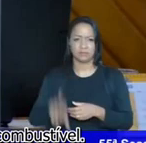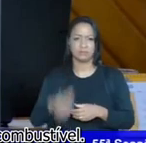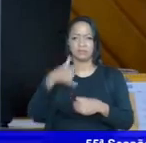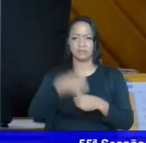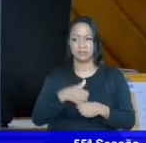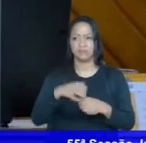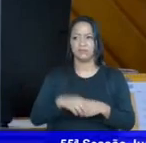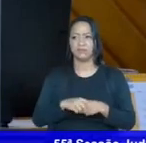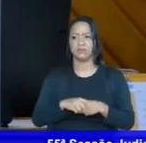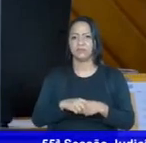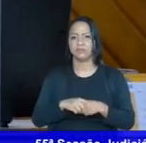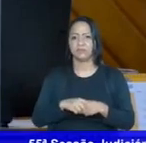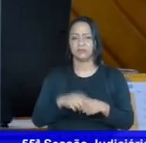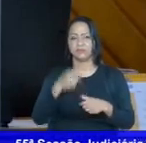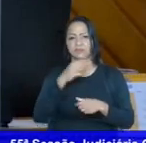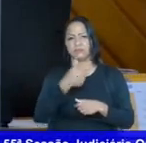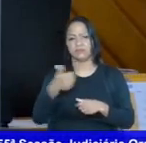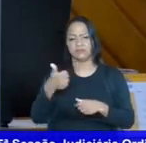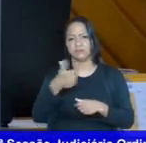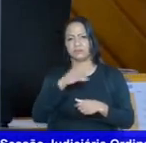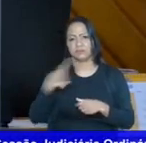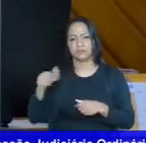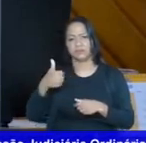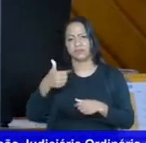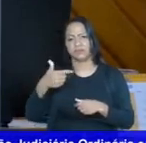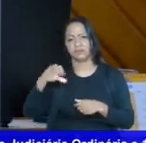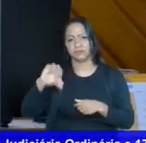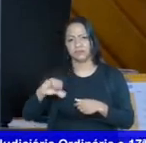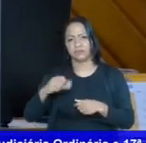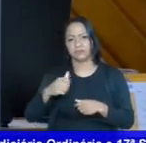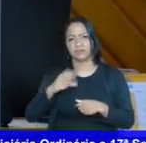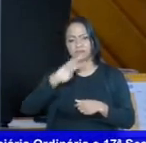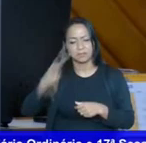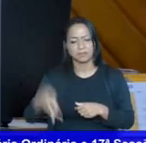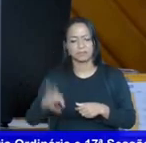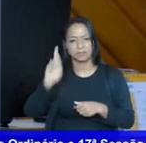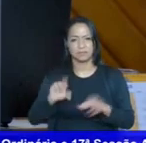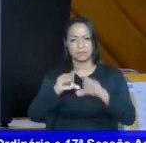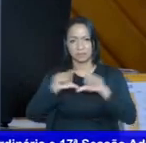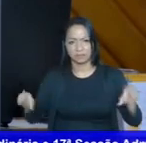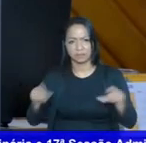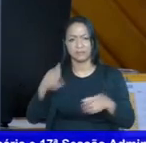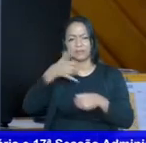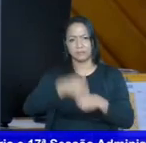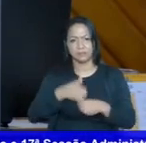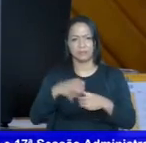de combustível. No dia 20/9 de 2022, R$ 3 mil por meio de tickets de combustível, doutor